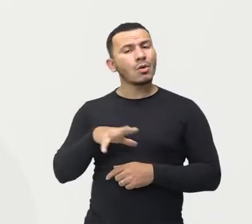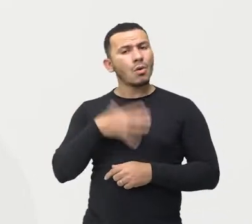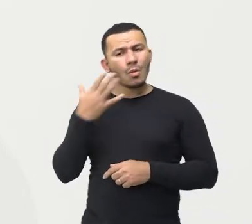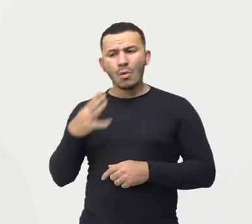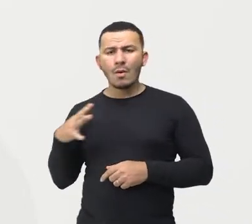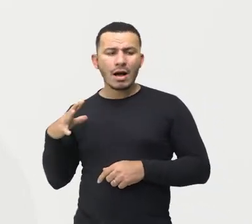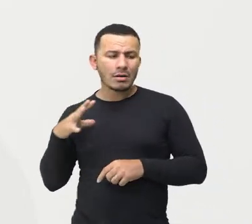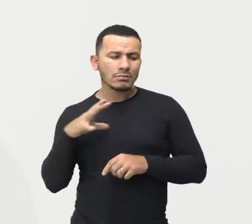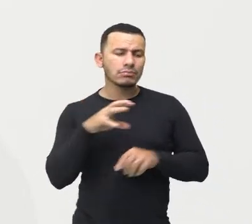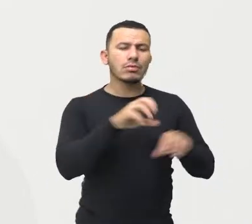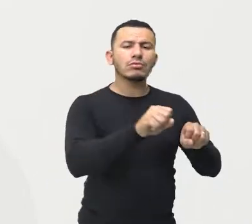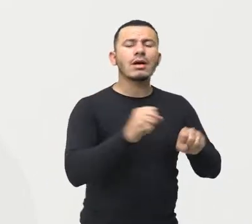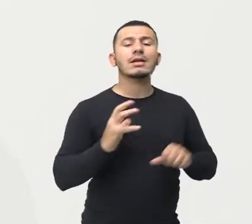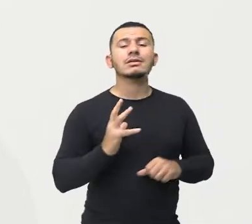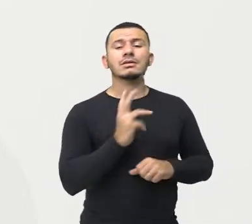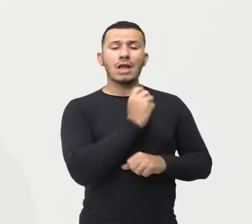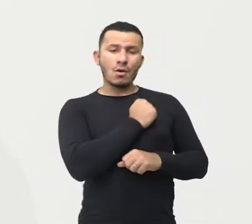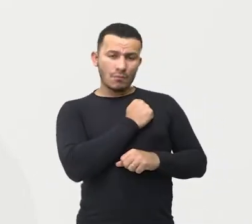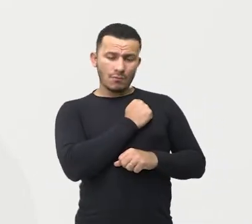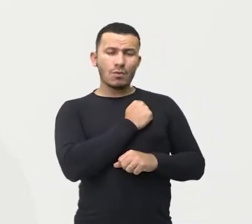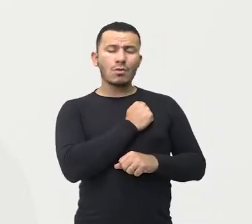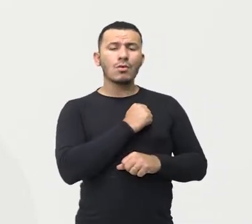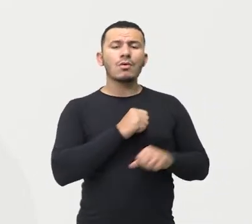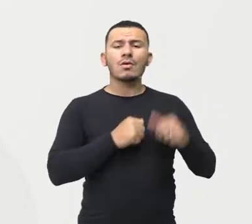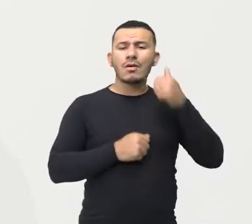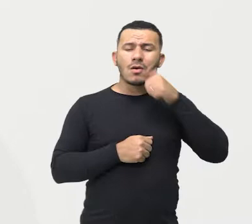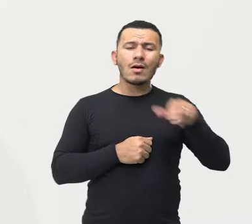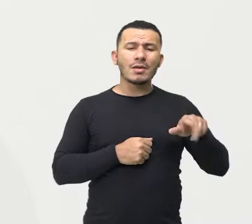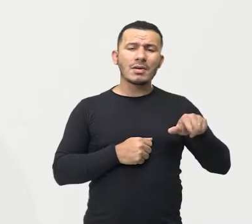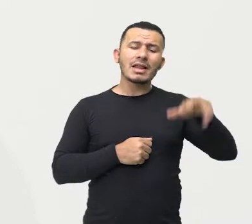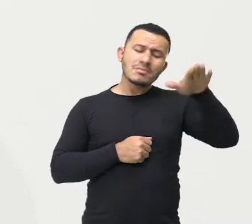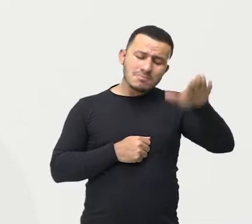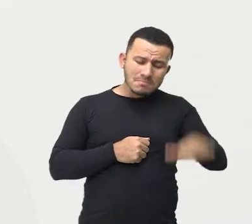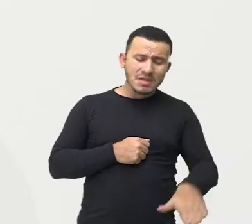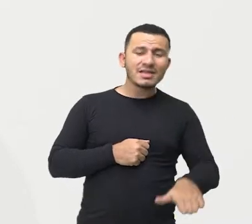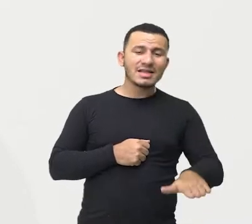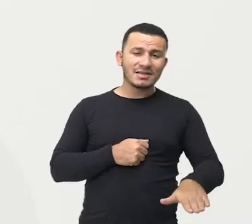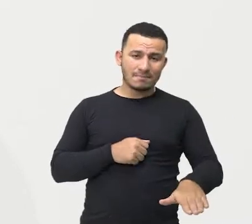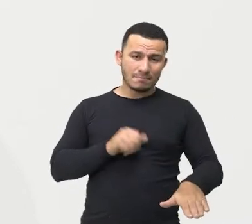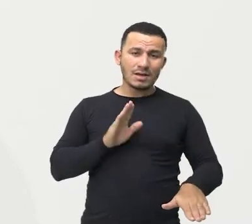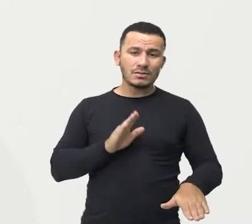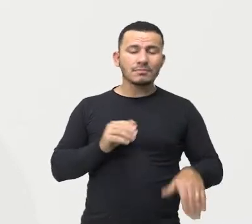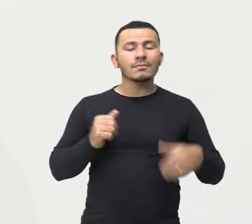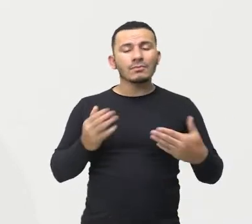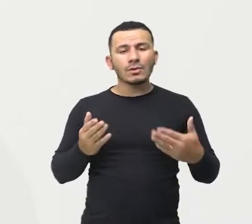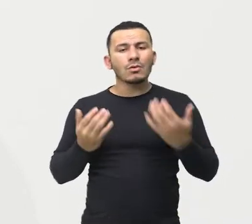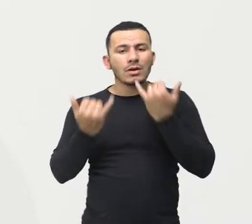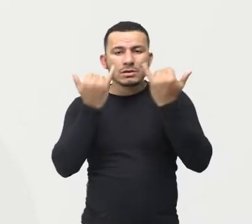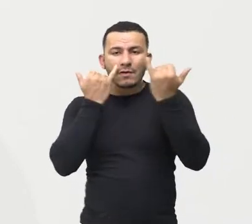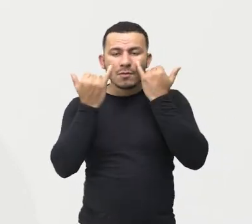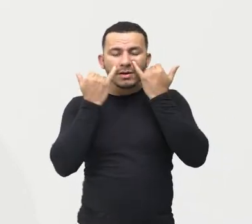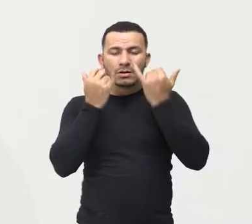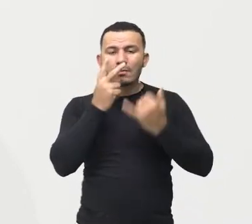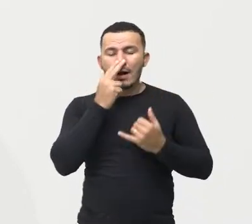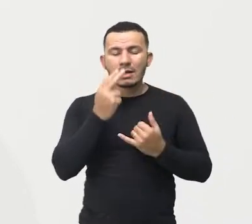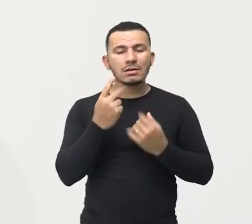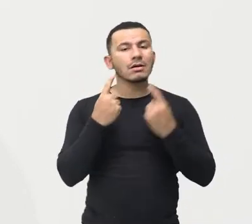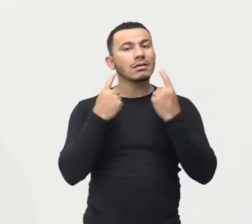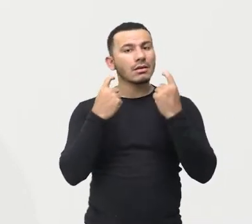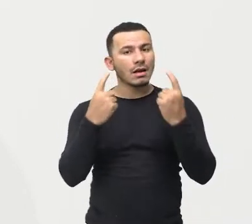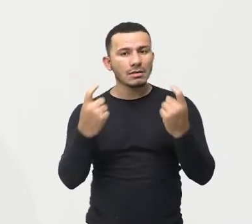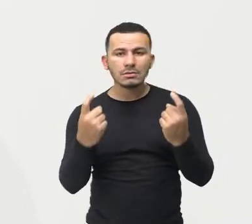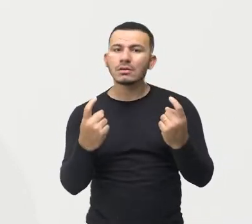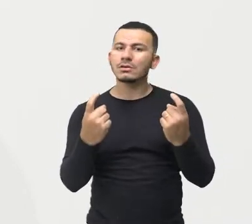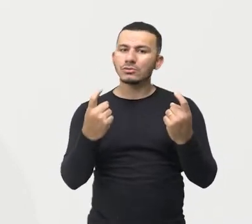anos que salvou outra criança, a sua irmã mais nova. Então essa notícia acaba se tornando